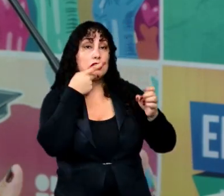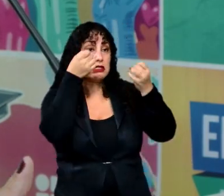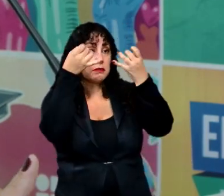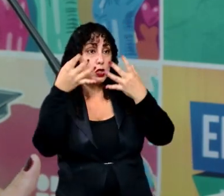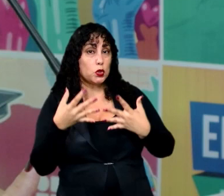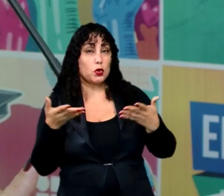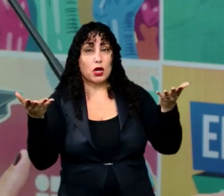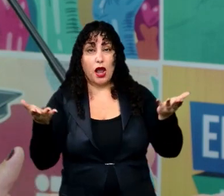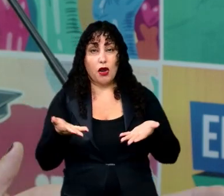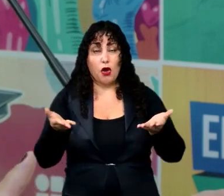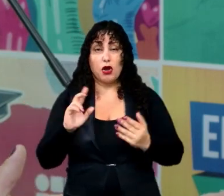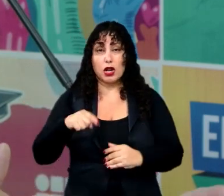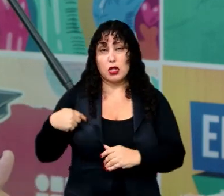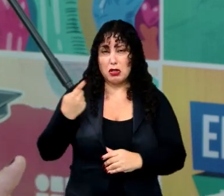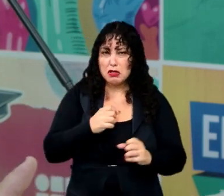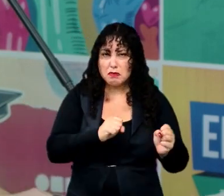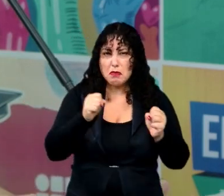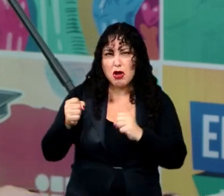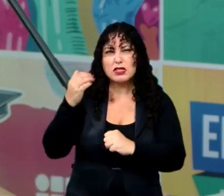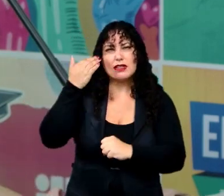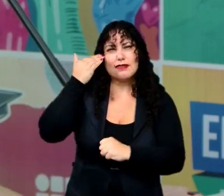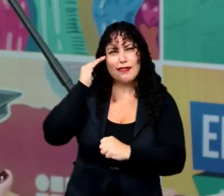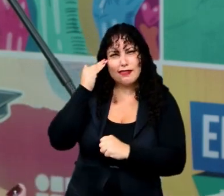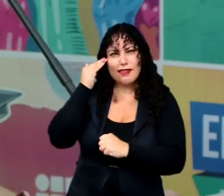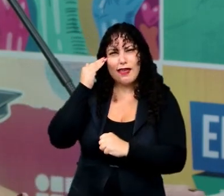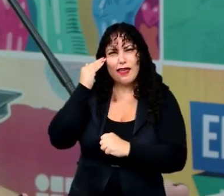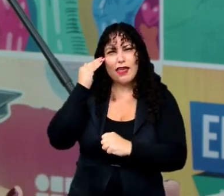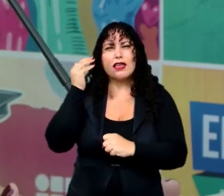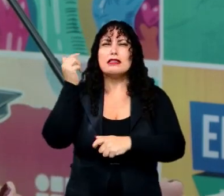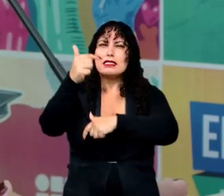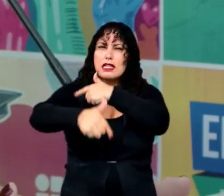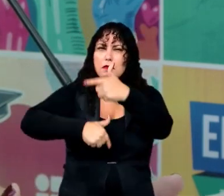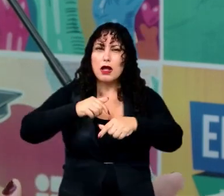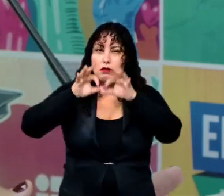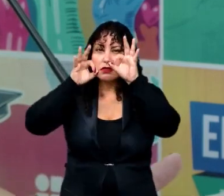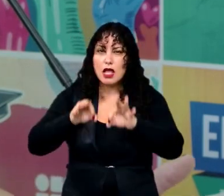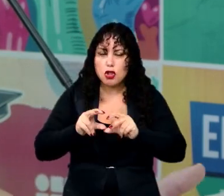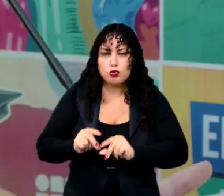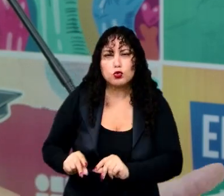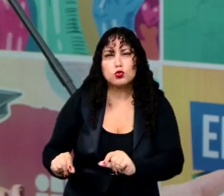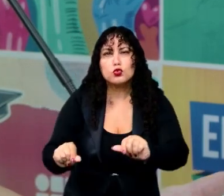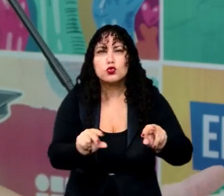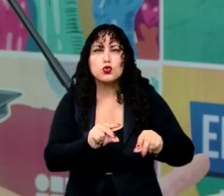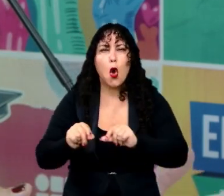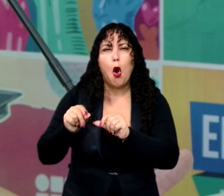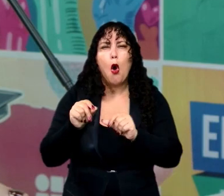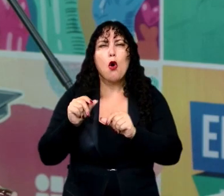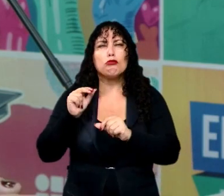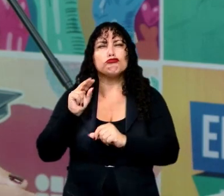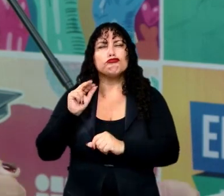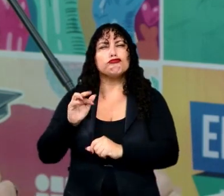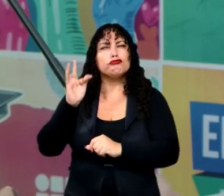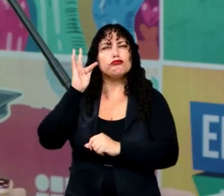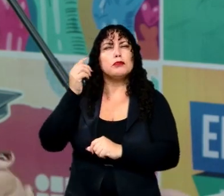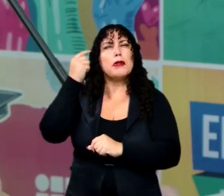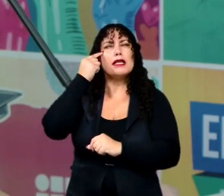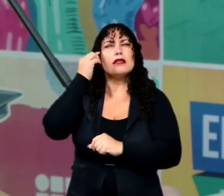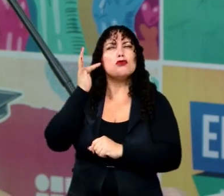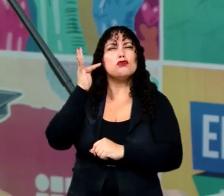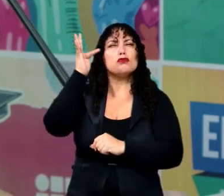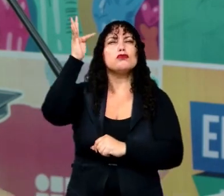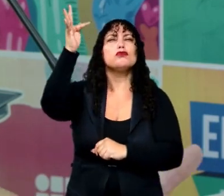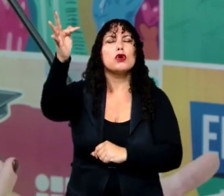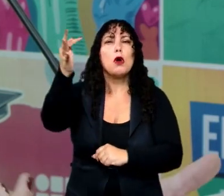falando aqui a gente pode entender que esse manejo correto do solo né visando até a o